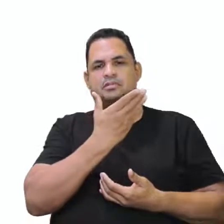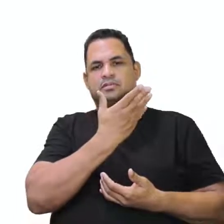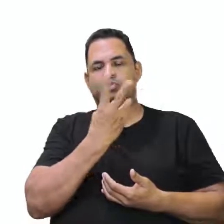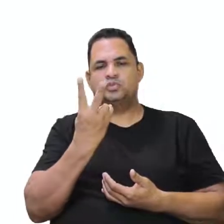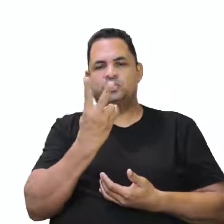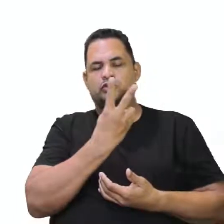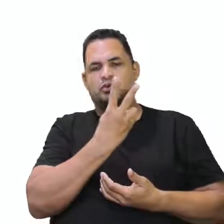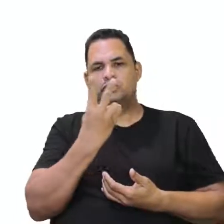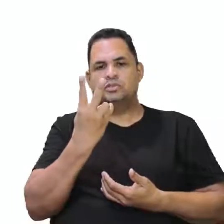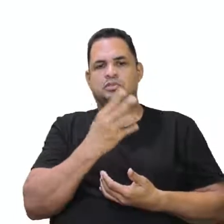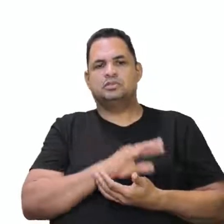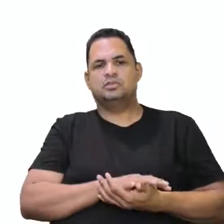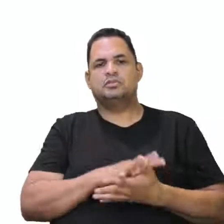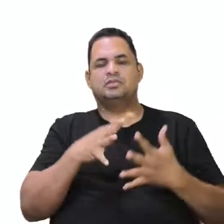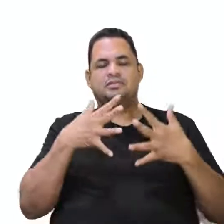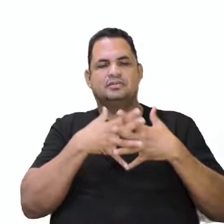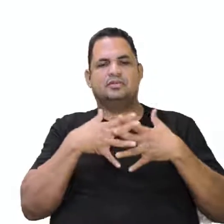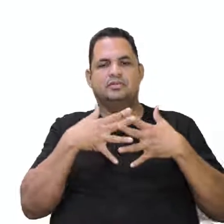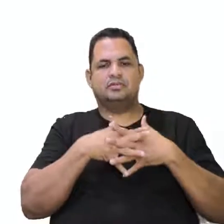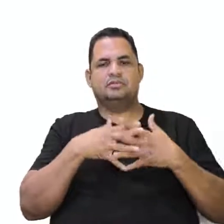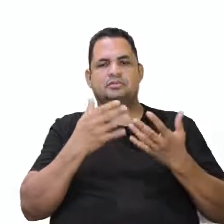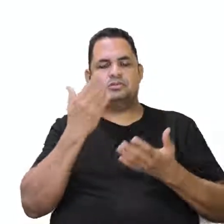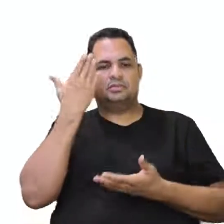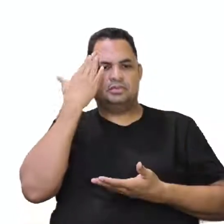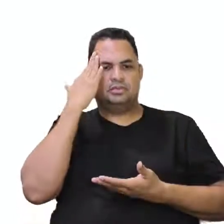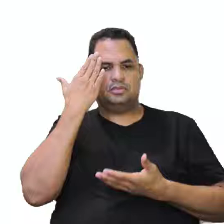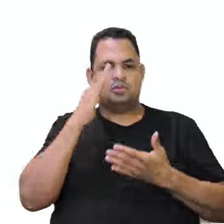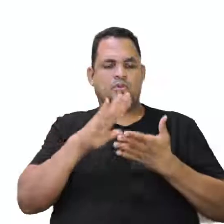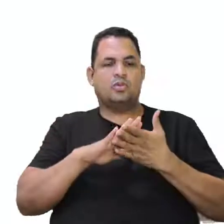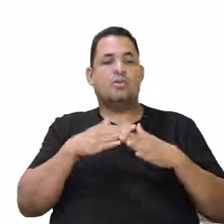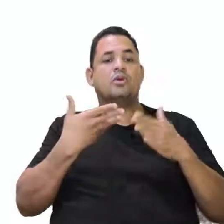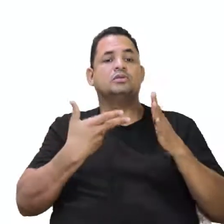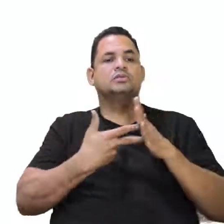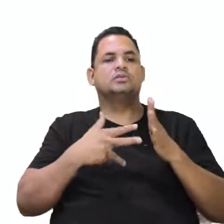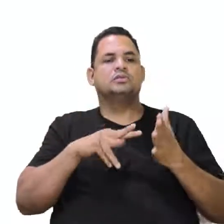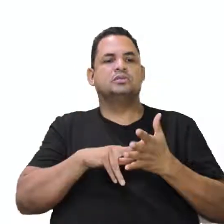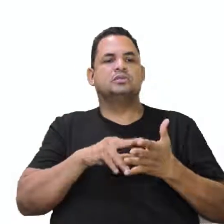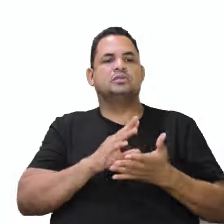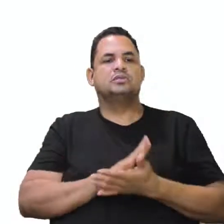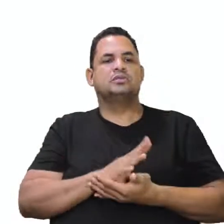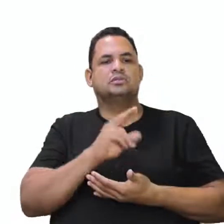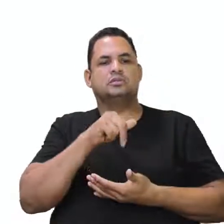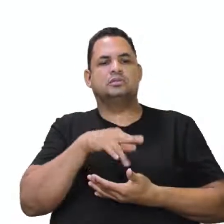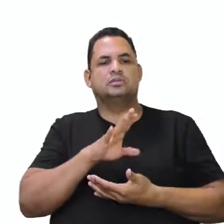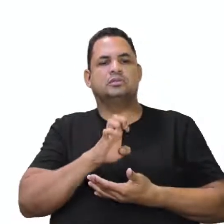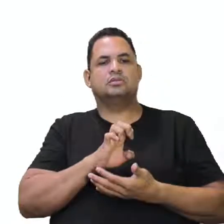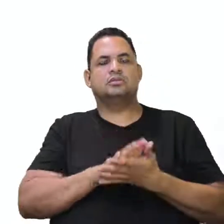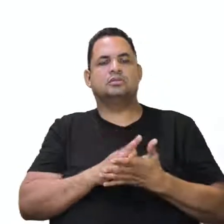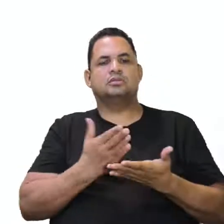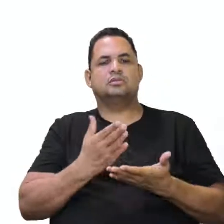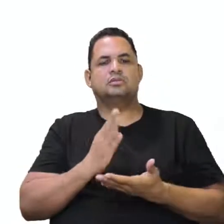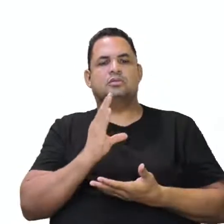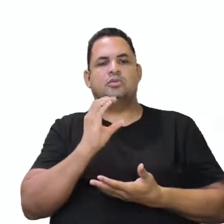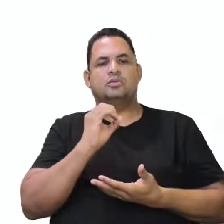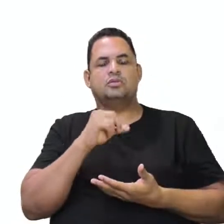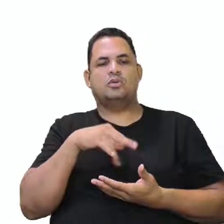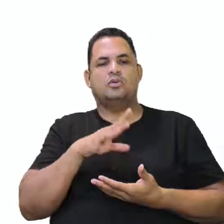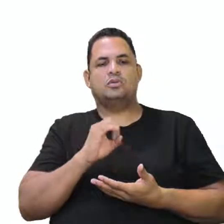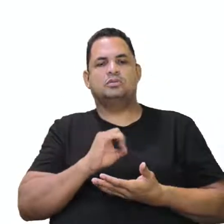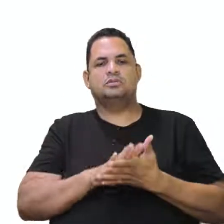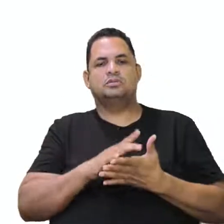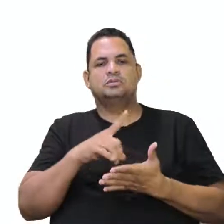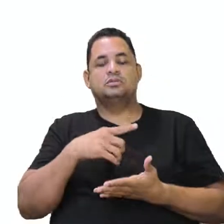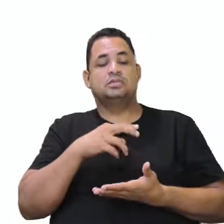e no one, as nossas palavras confusas. Vamos entender o que significa none primeiro. None e no